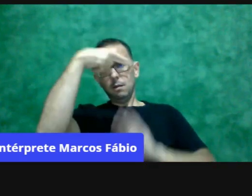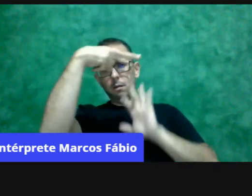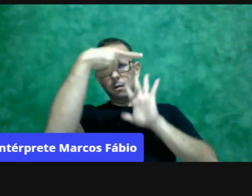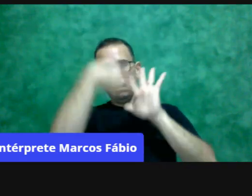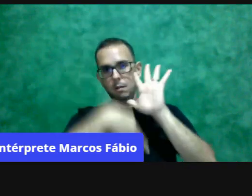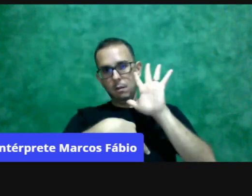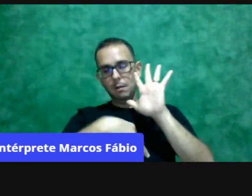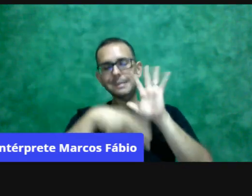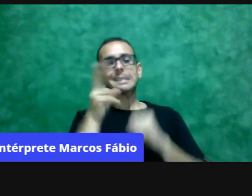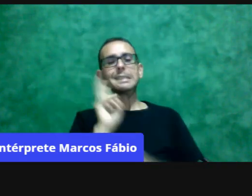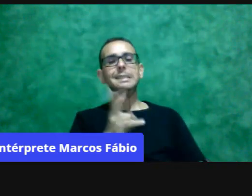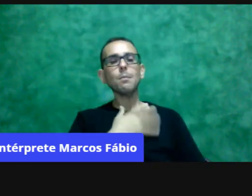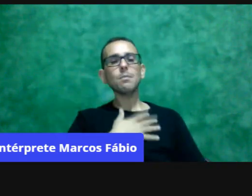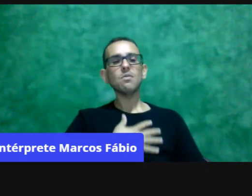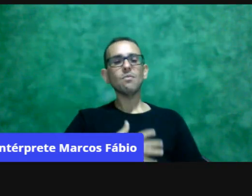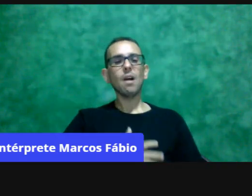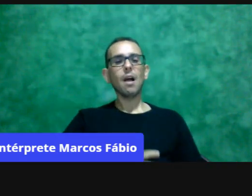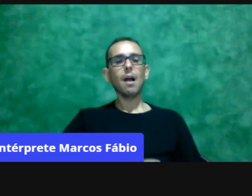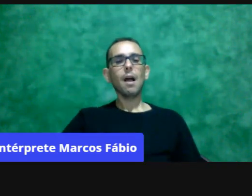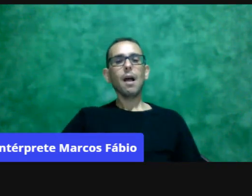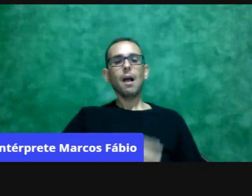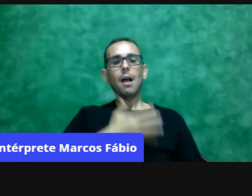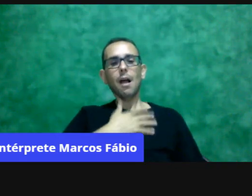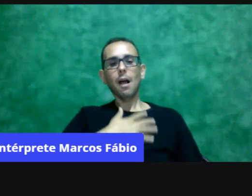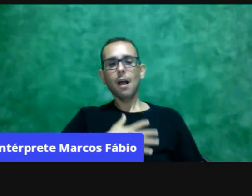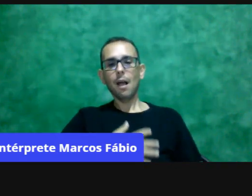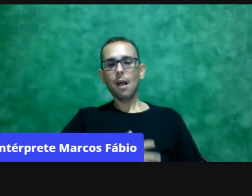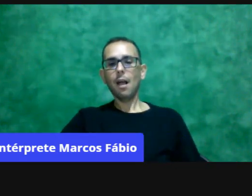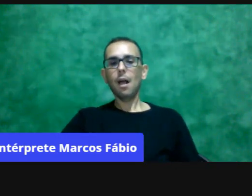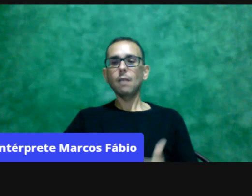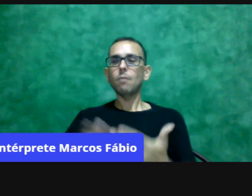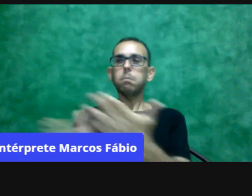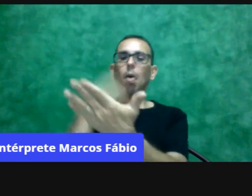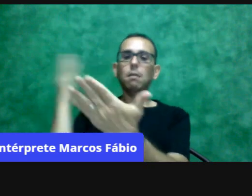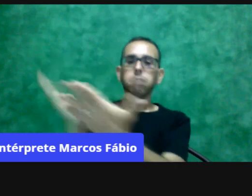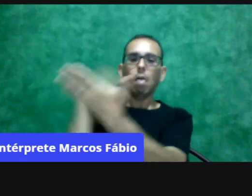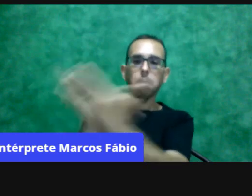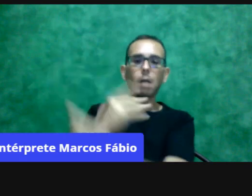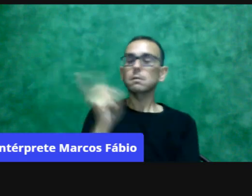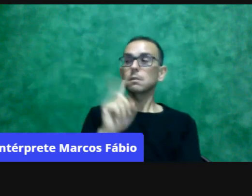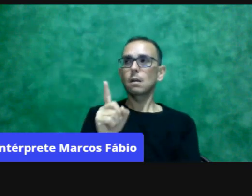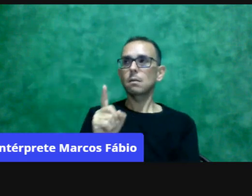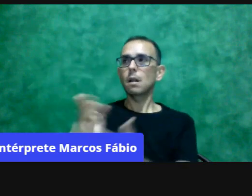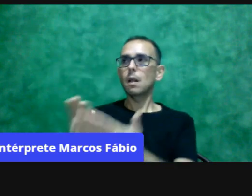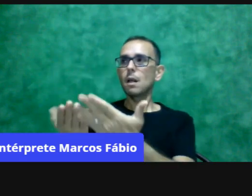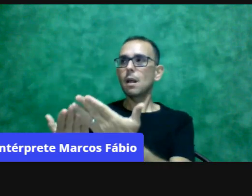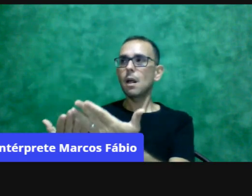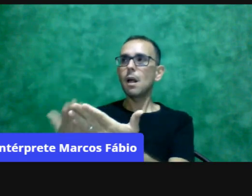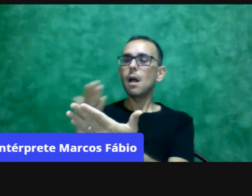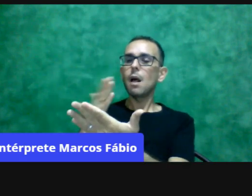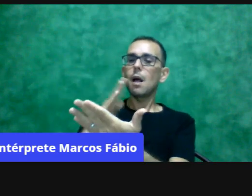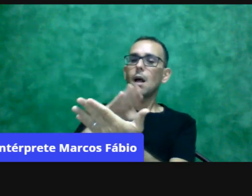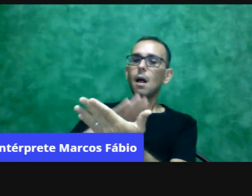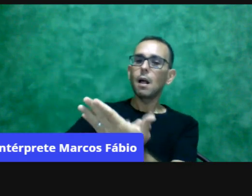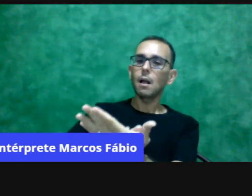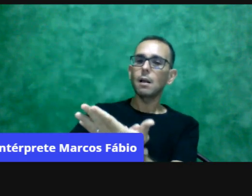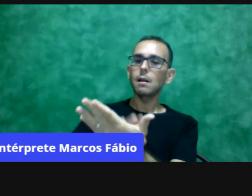sempre devagar, devagar com os movimentos, para não virar somente um borrão para as crianças,